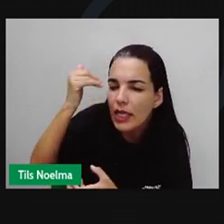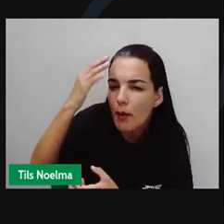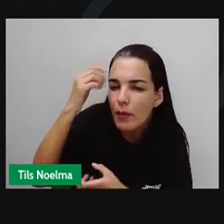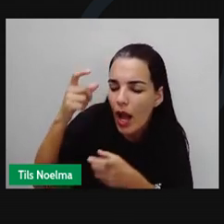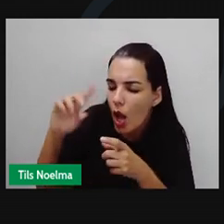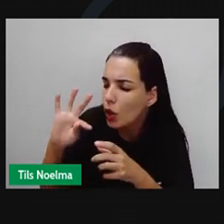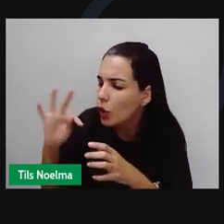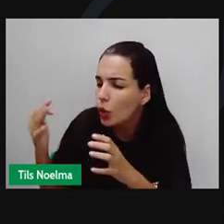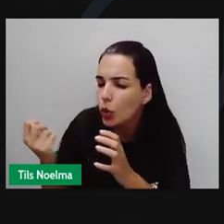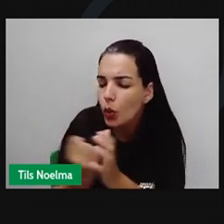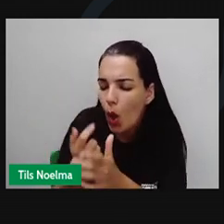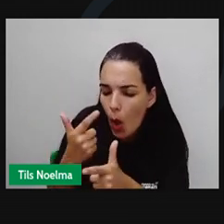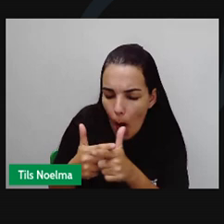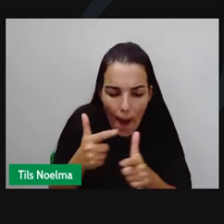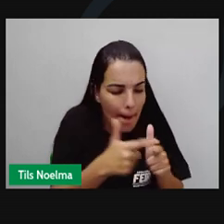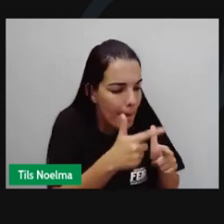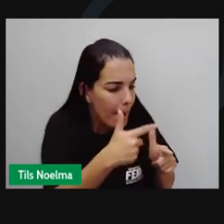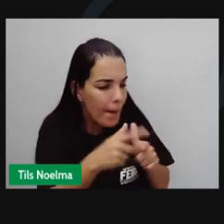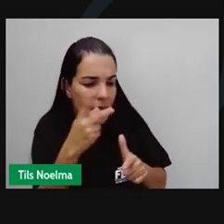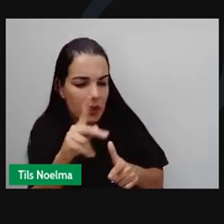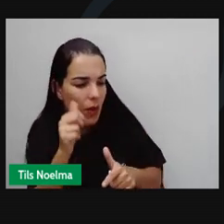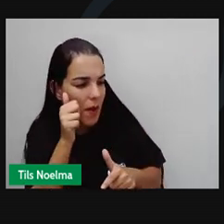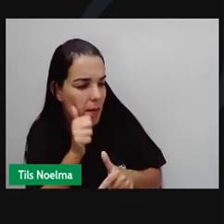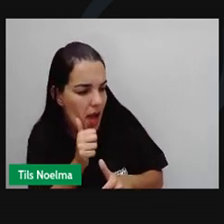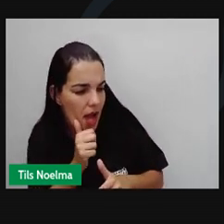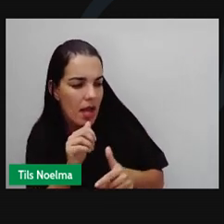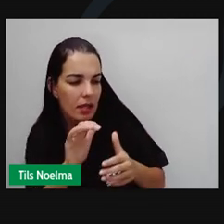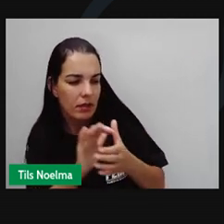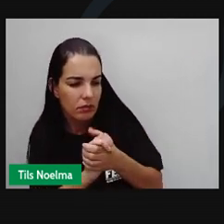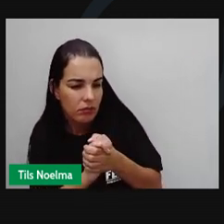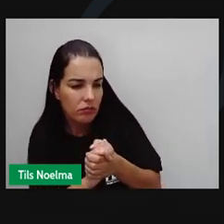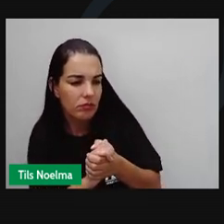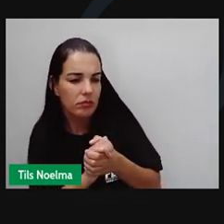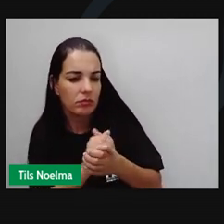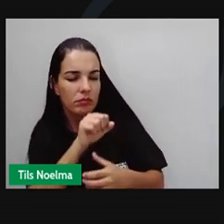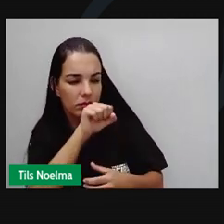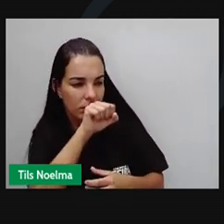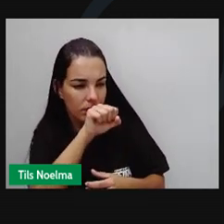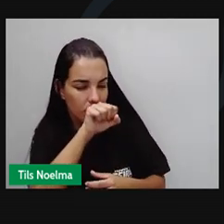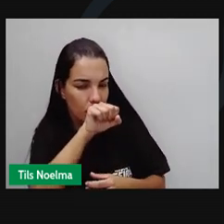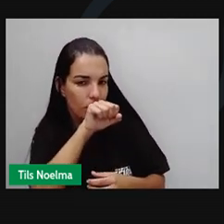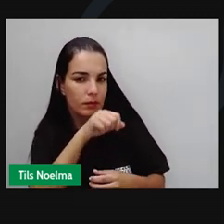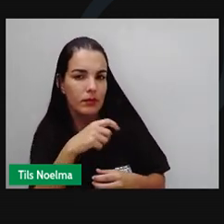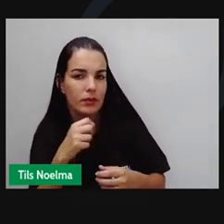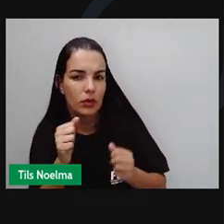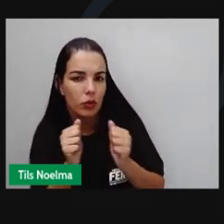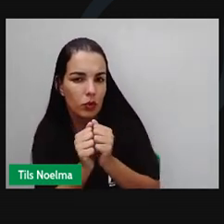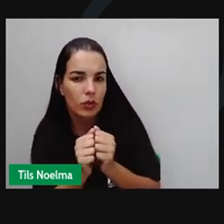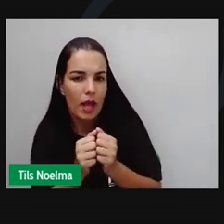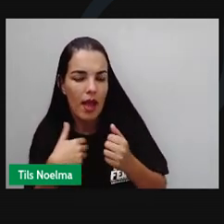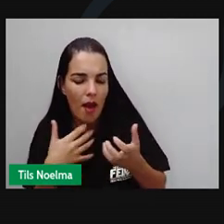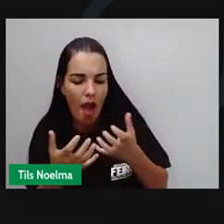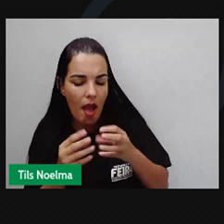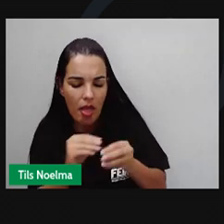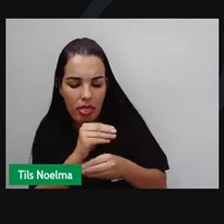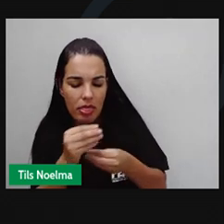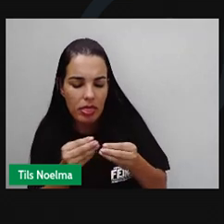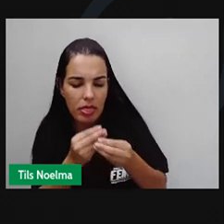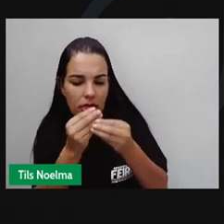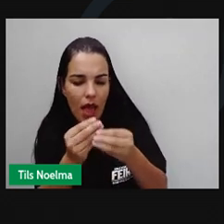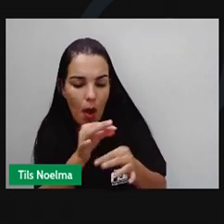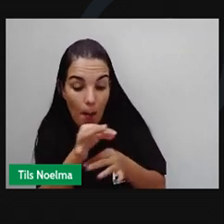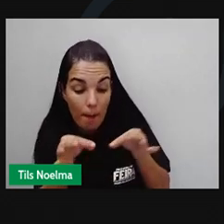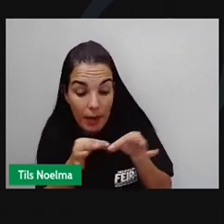os problemas da menina e sua mãe e queria oferecer um presente. Esse presente era uma